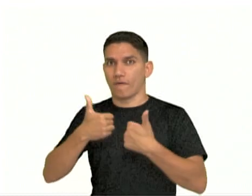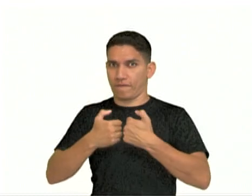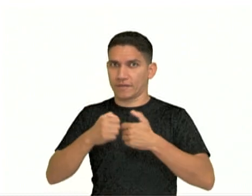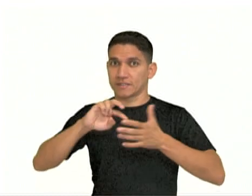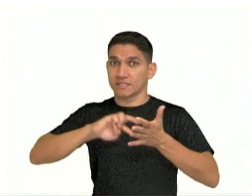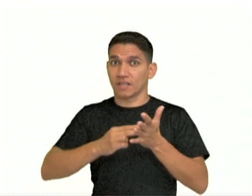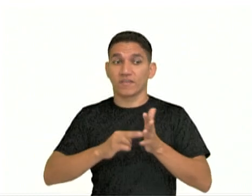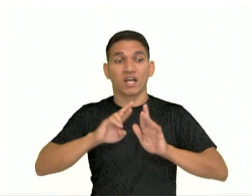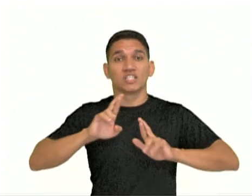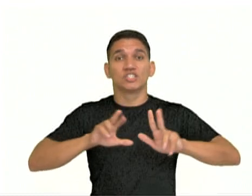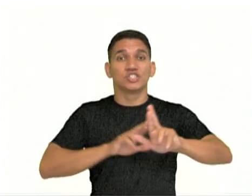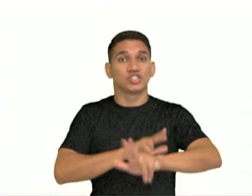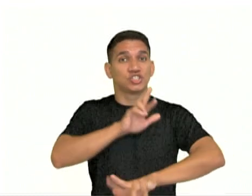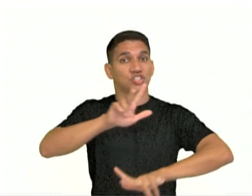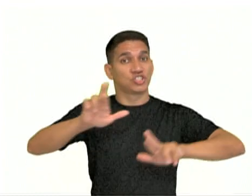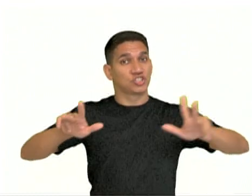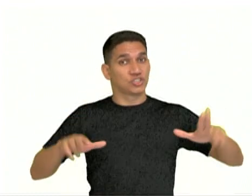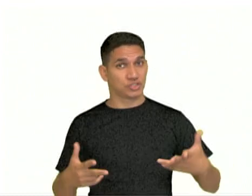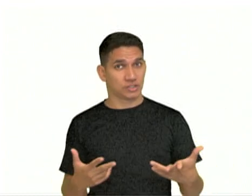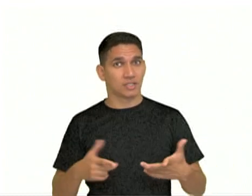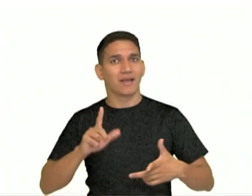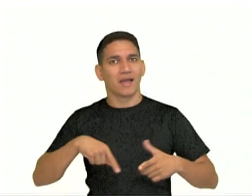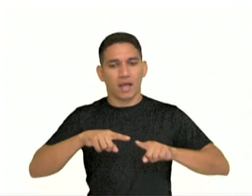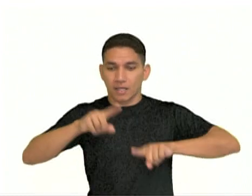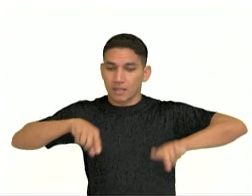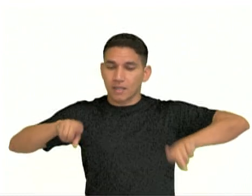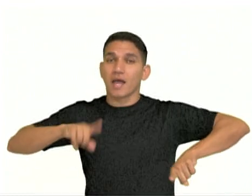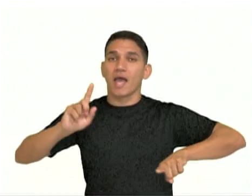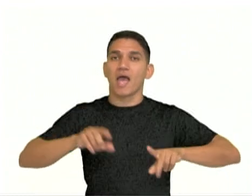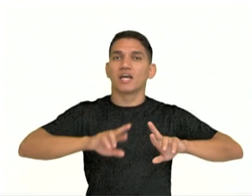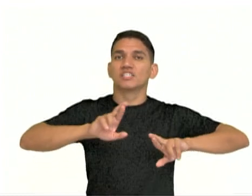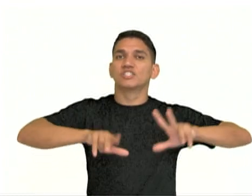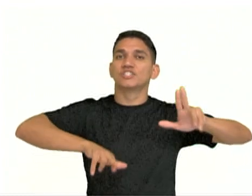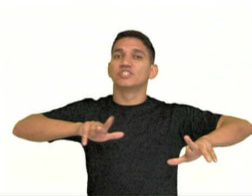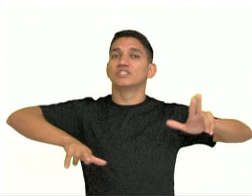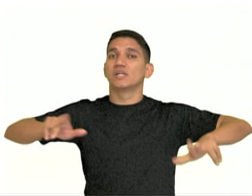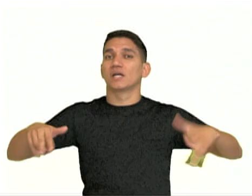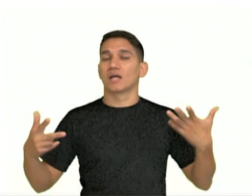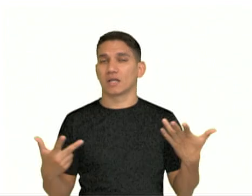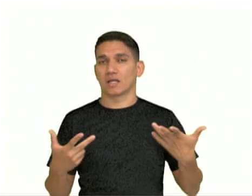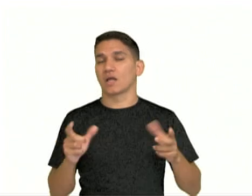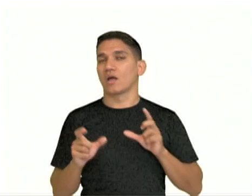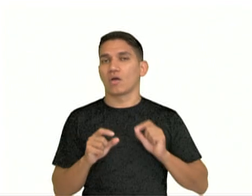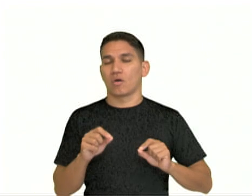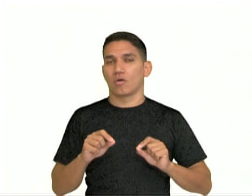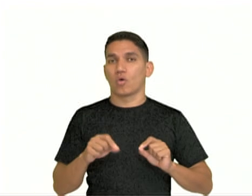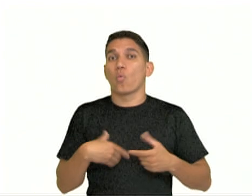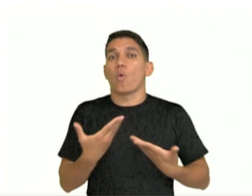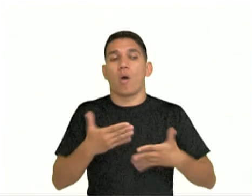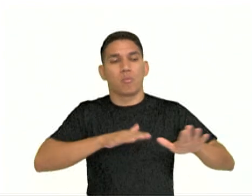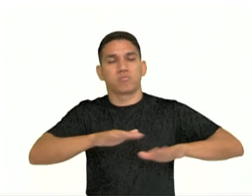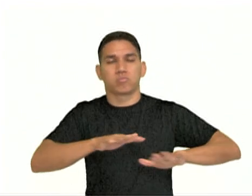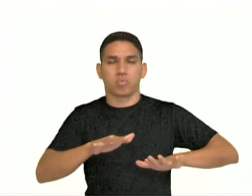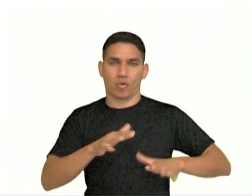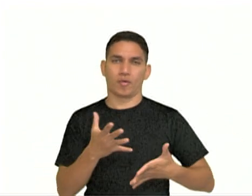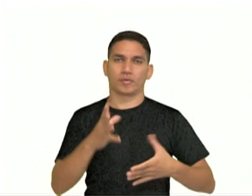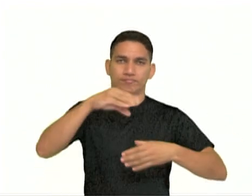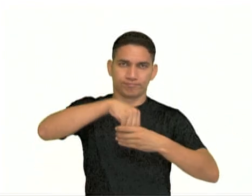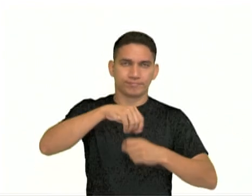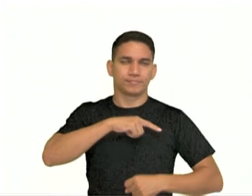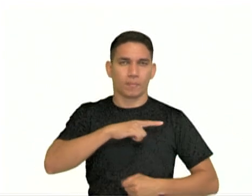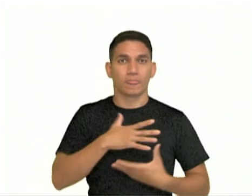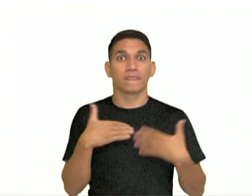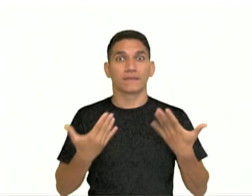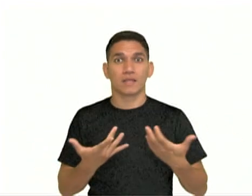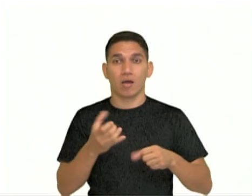o impulso a gente pode dizer que ele fosse a diferença entre as quantidades de movimentos envolvidos, certo? Então eu posso